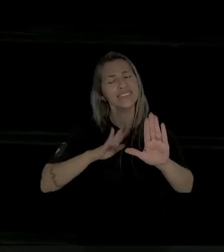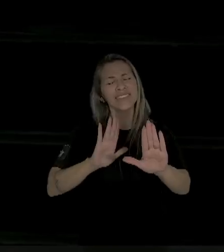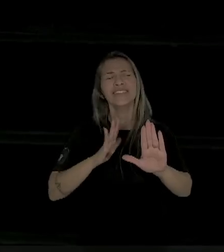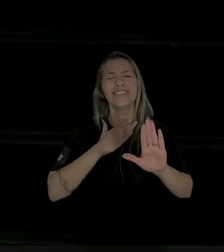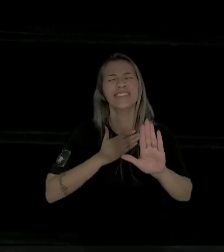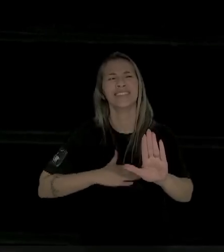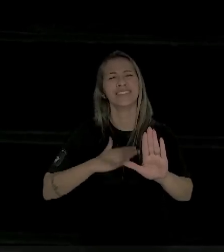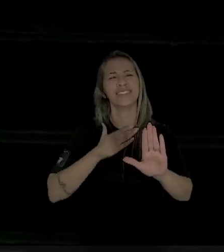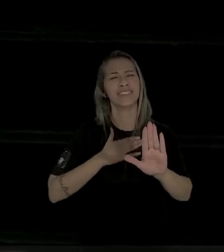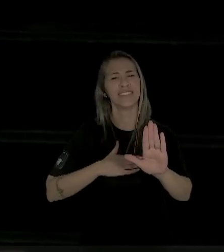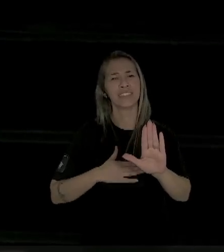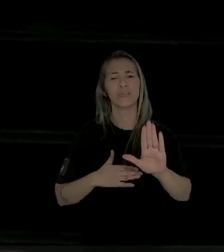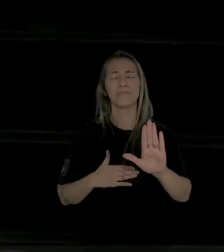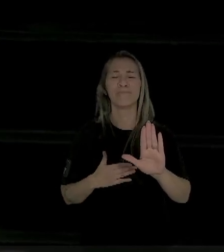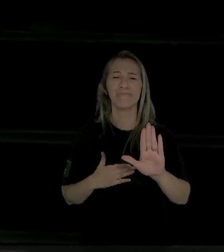Espera.